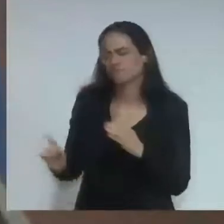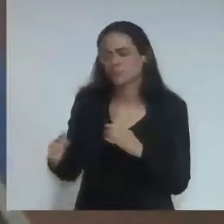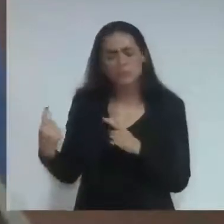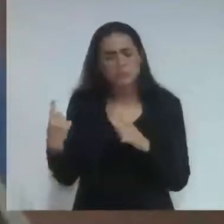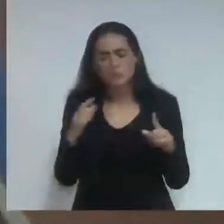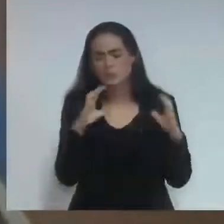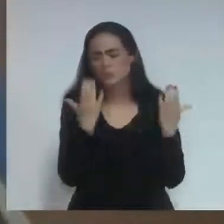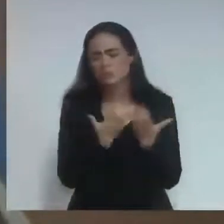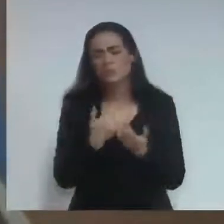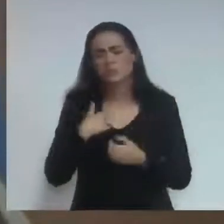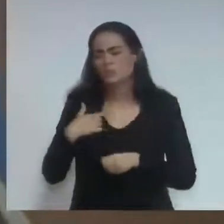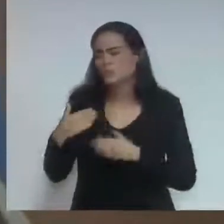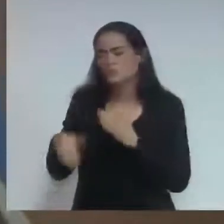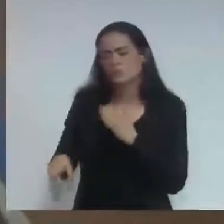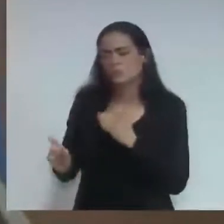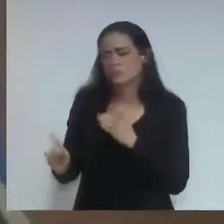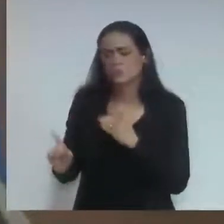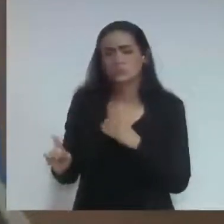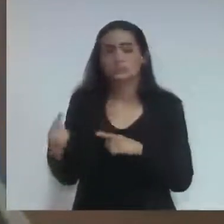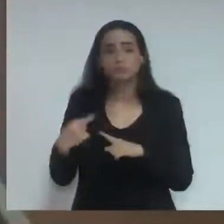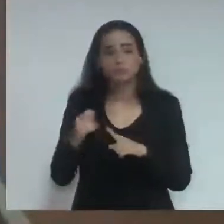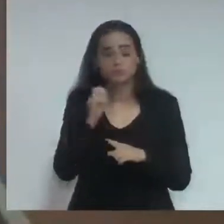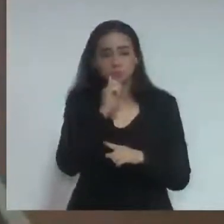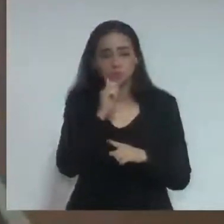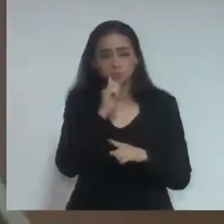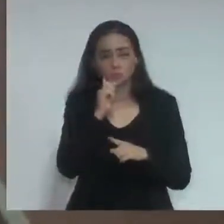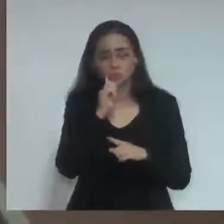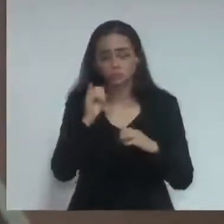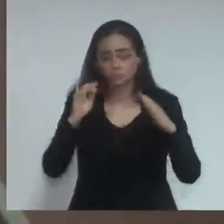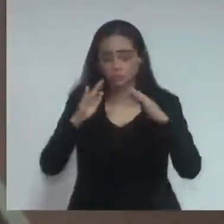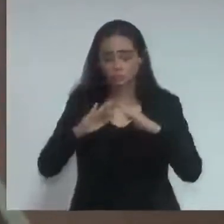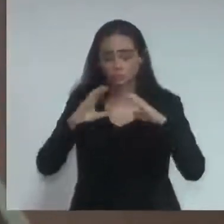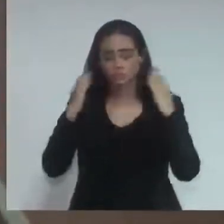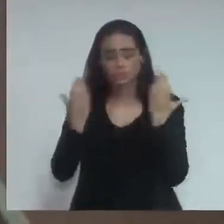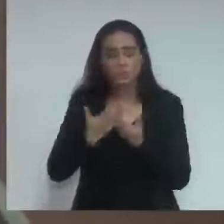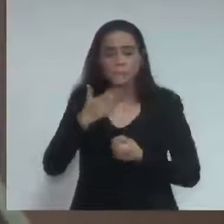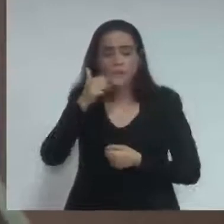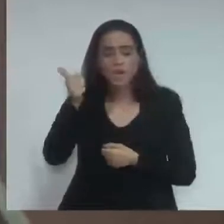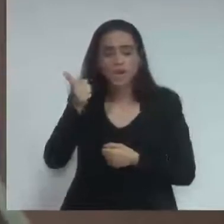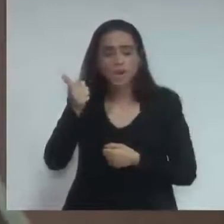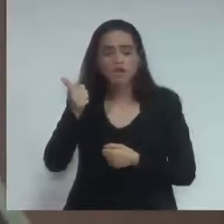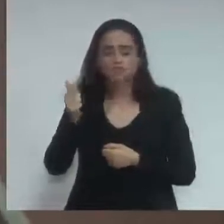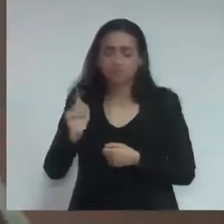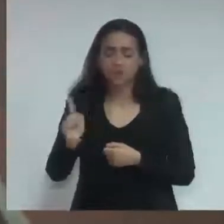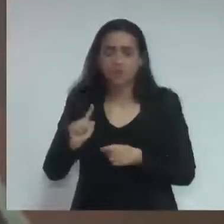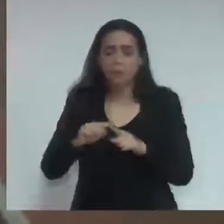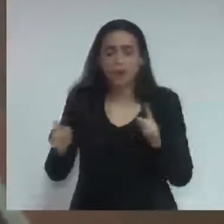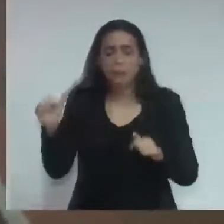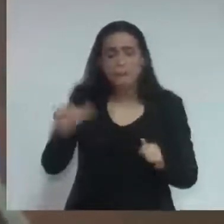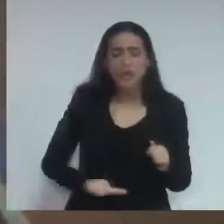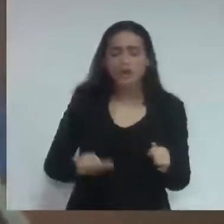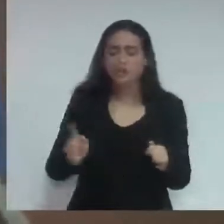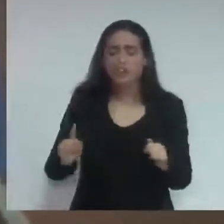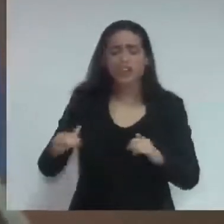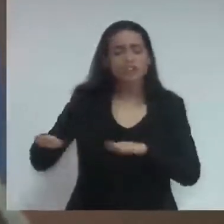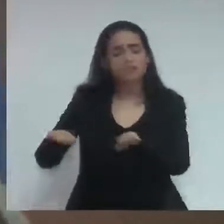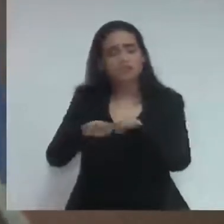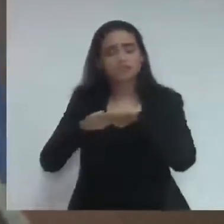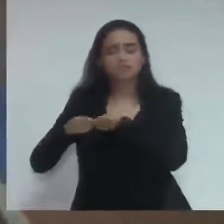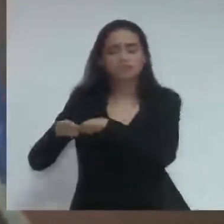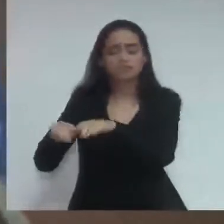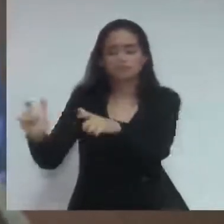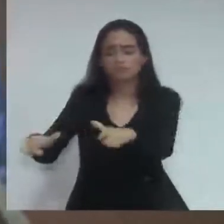publicamente, nenhum. Eu acho que morador de condomínio não é melhor que ninguém, mas também não é pior. Tem o mesmo valor que o morador de qualquer